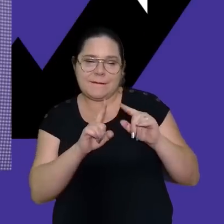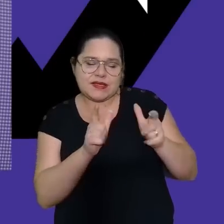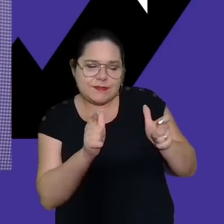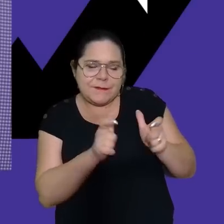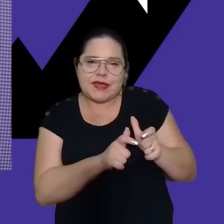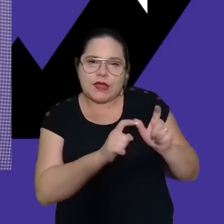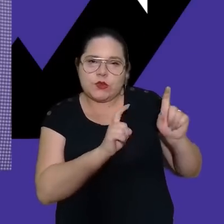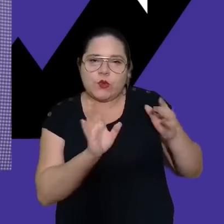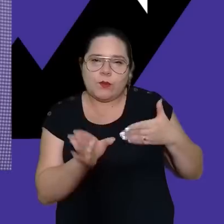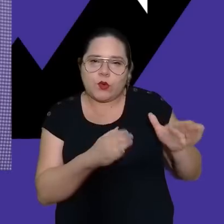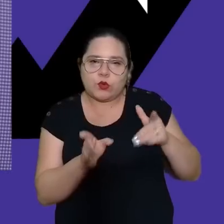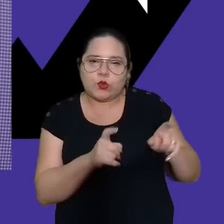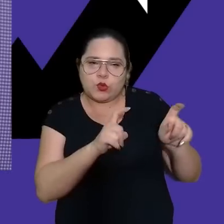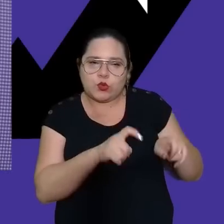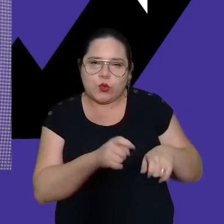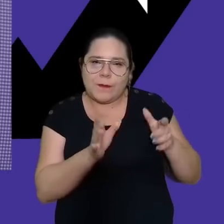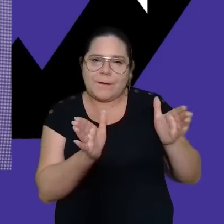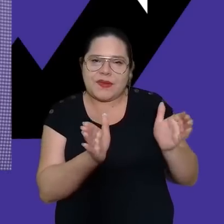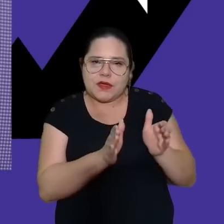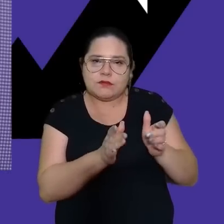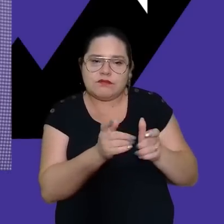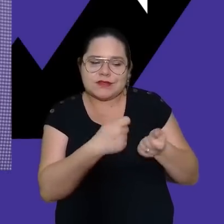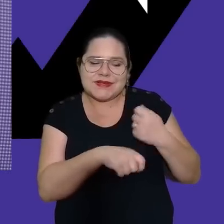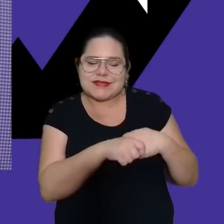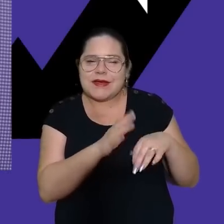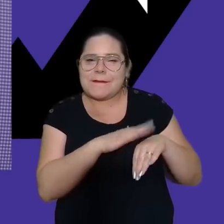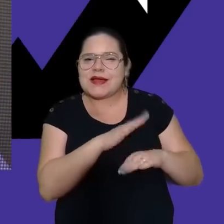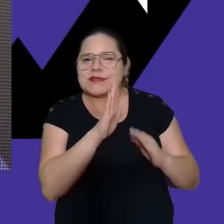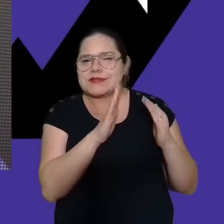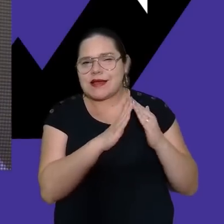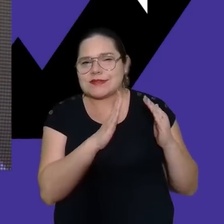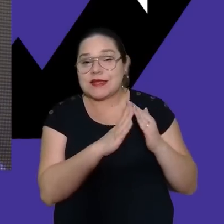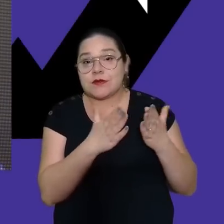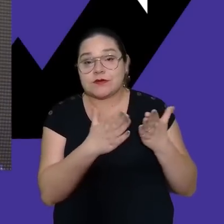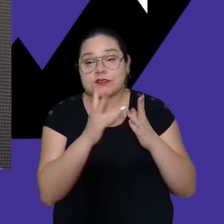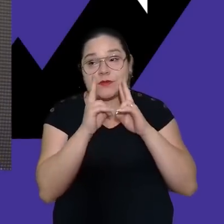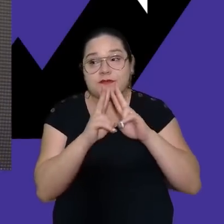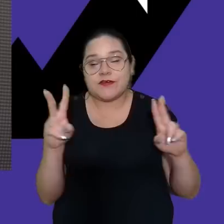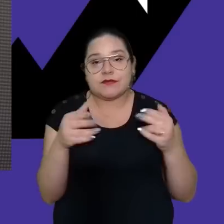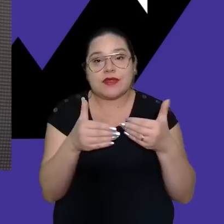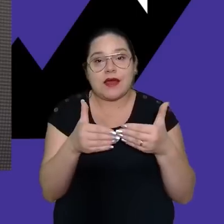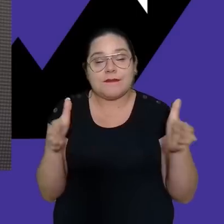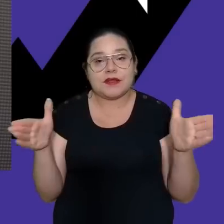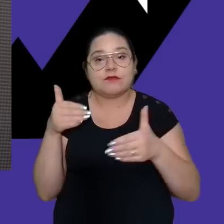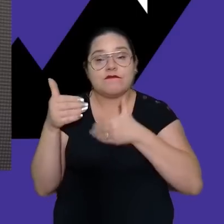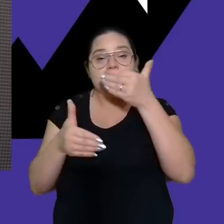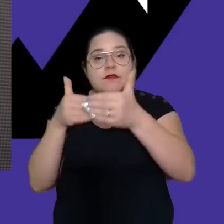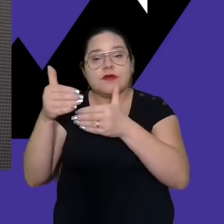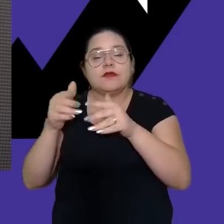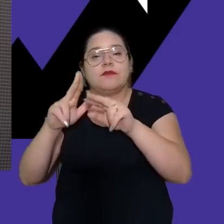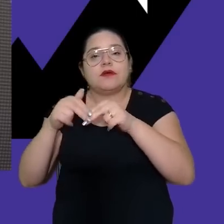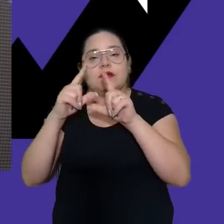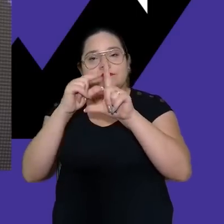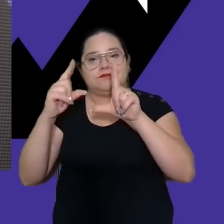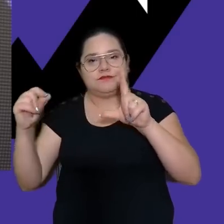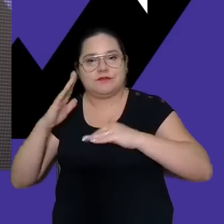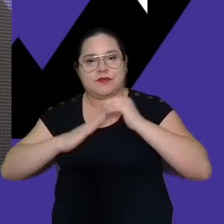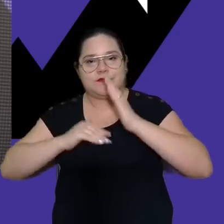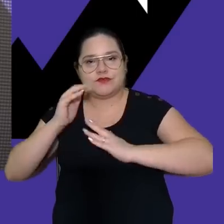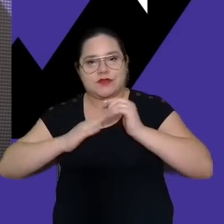normalmente era uma administração mais caseira e hoje a gente está vendo uma evolução muito grande nessa profissionalização.